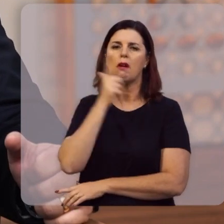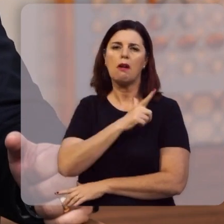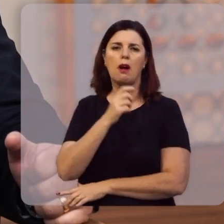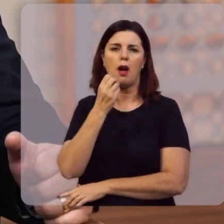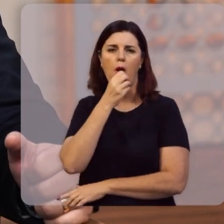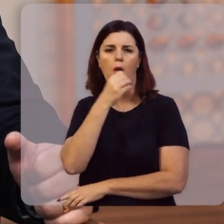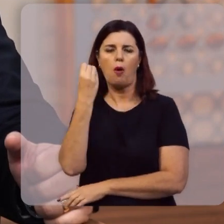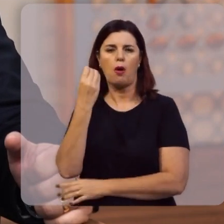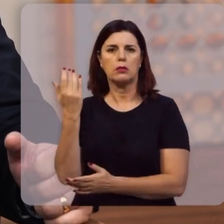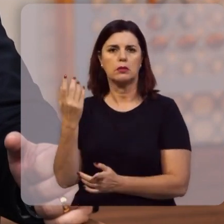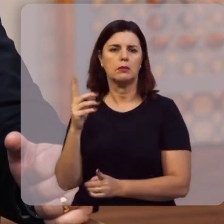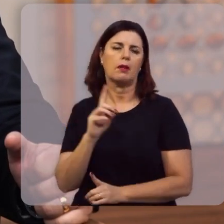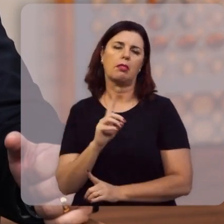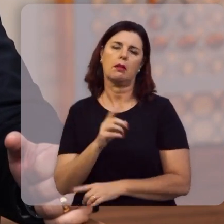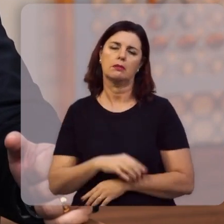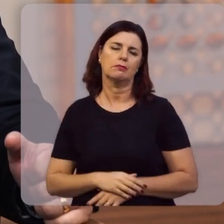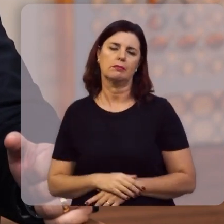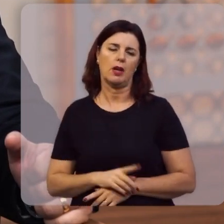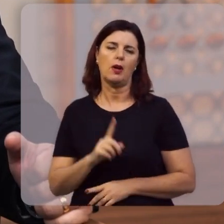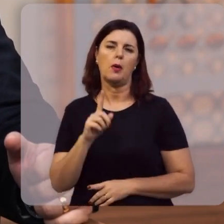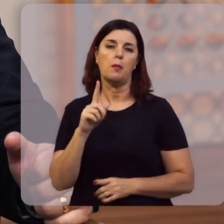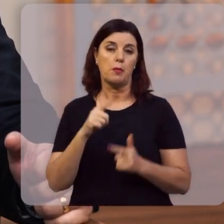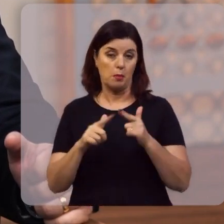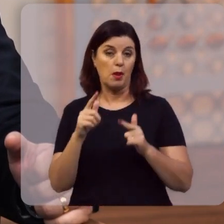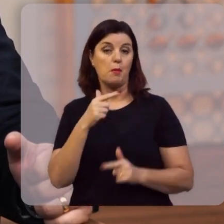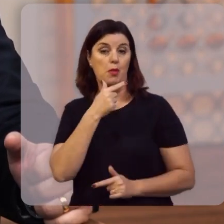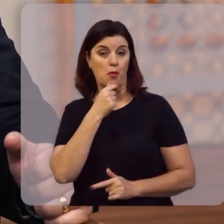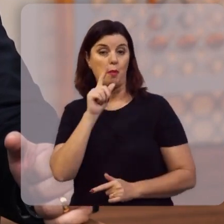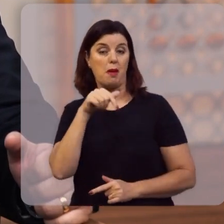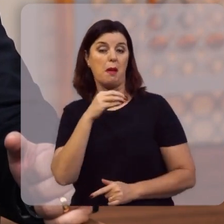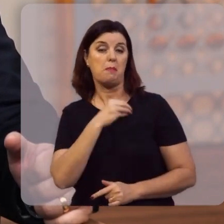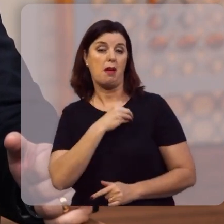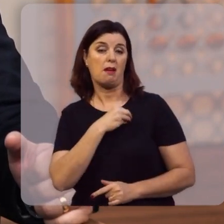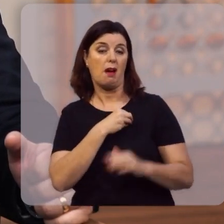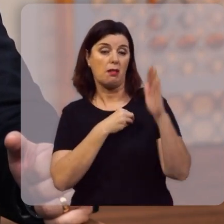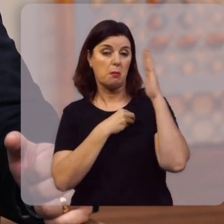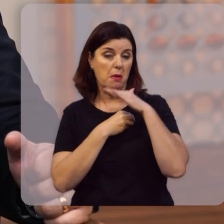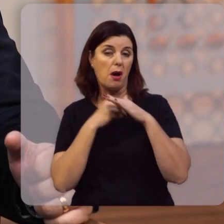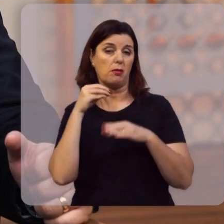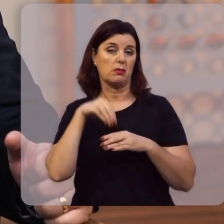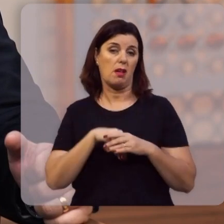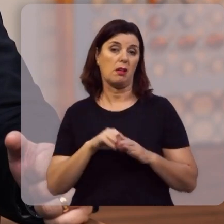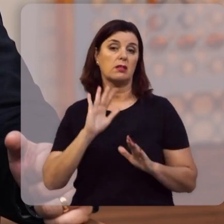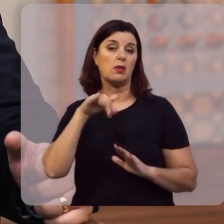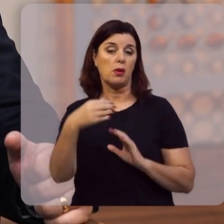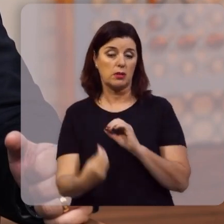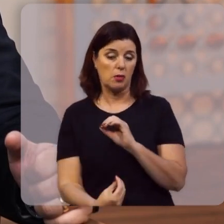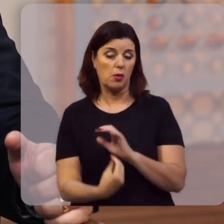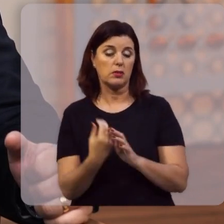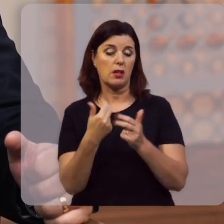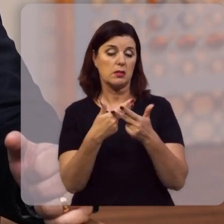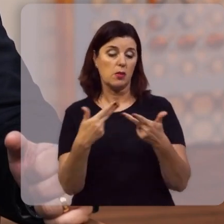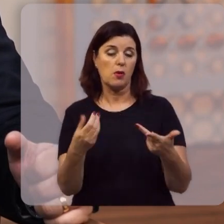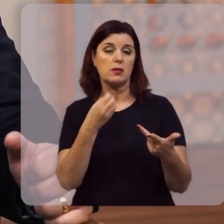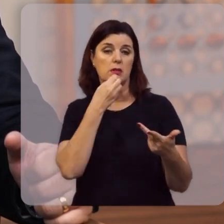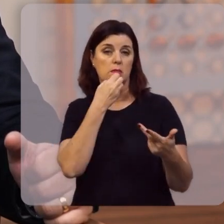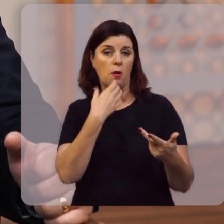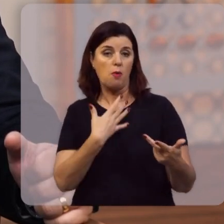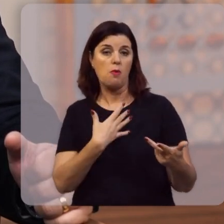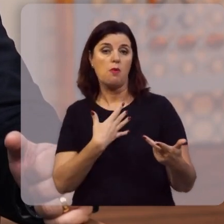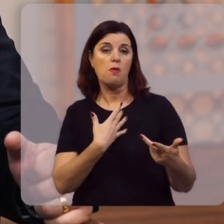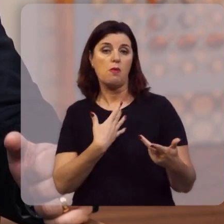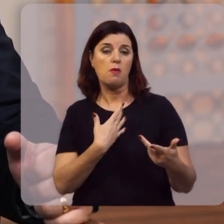Não, o problema do homem é pecado, ele é mau. E até quando ele realiza coisas